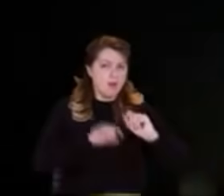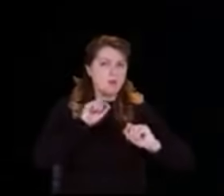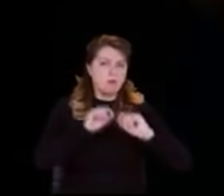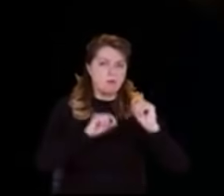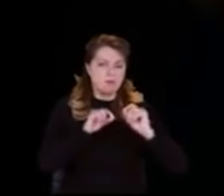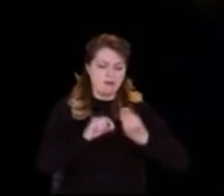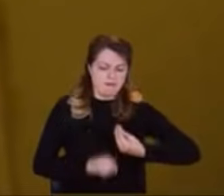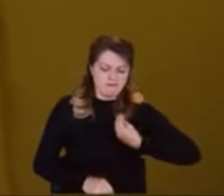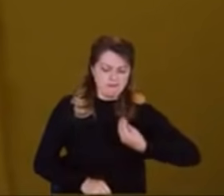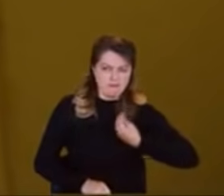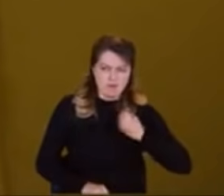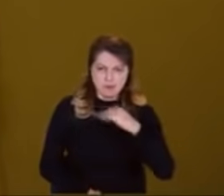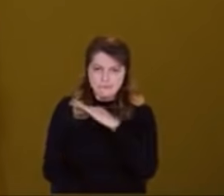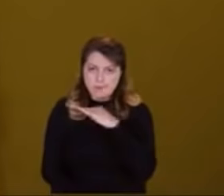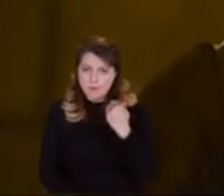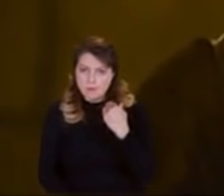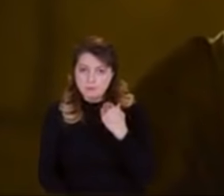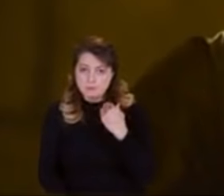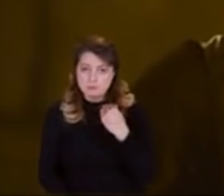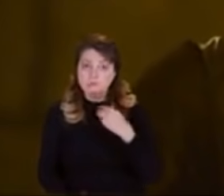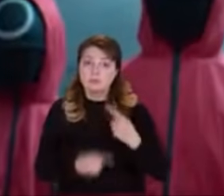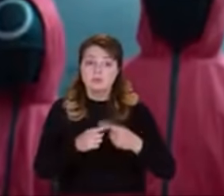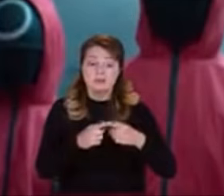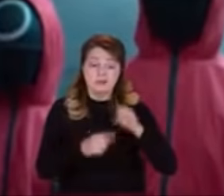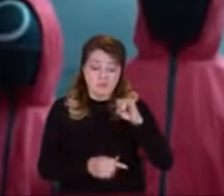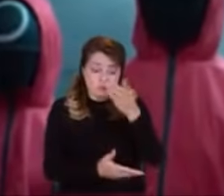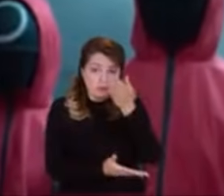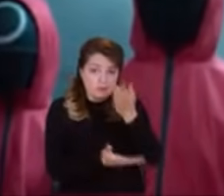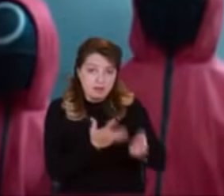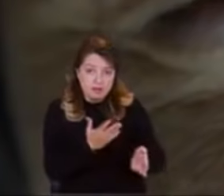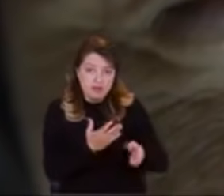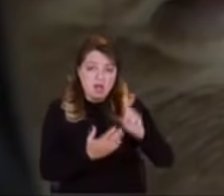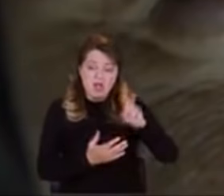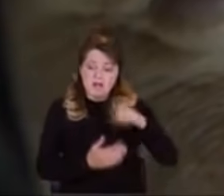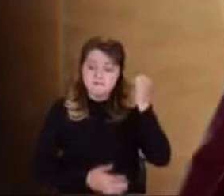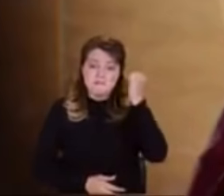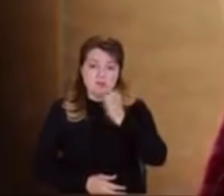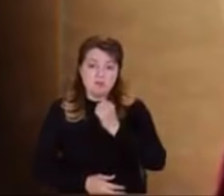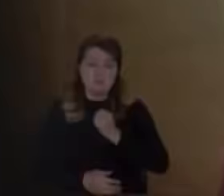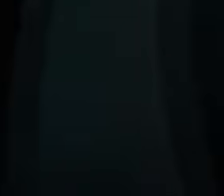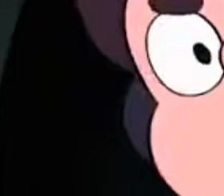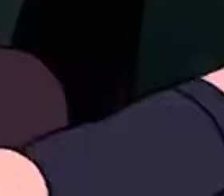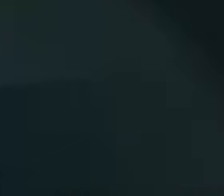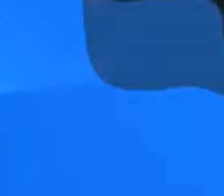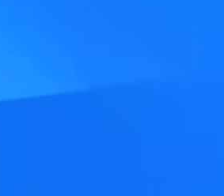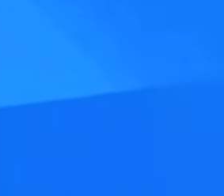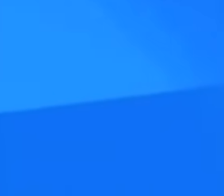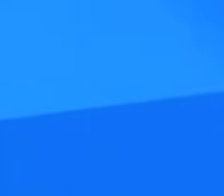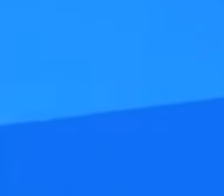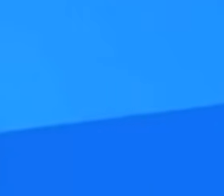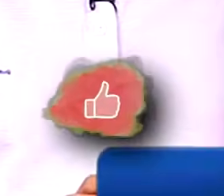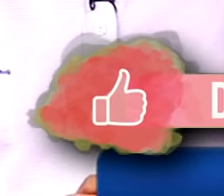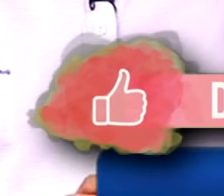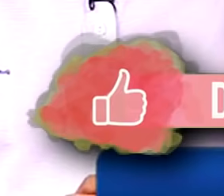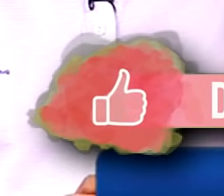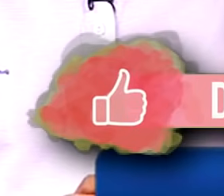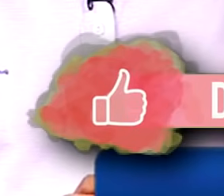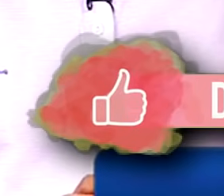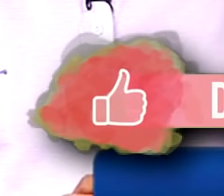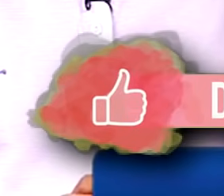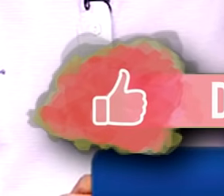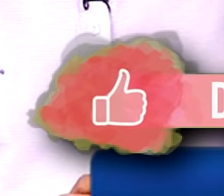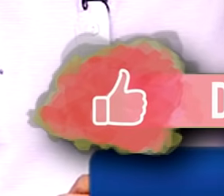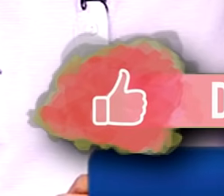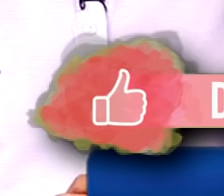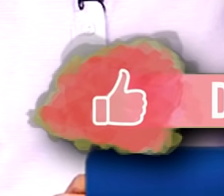fazer a engenharia social da Universal. E hoje, irei desmistificar o que eles falam e espalhar a verdade. E antes de começar, não se